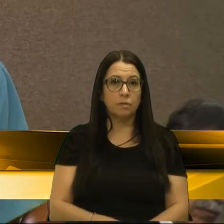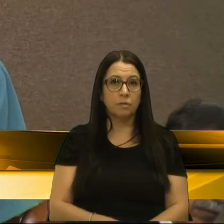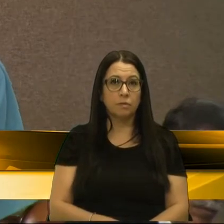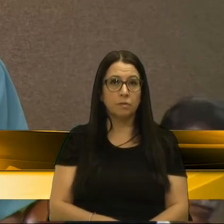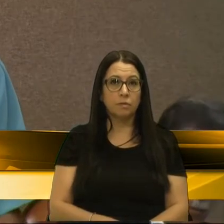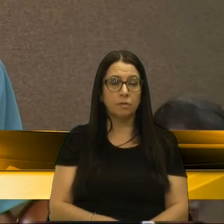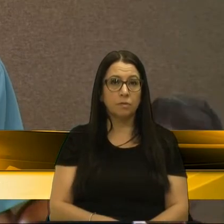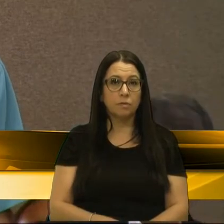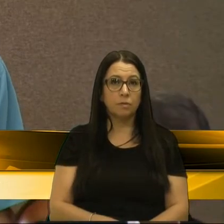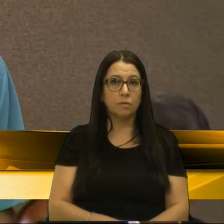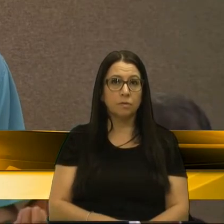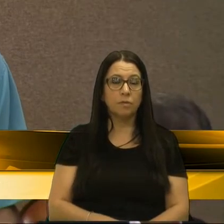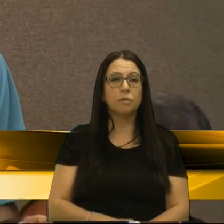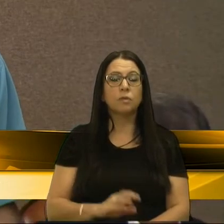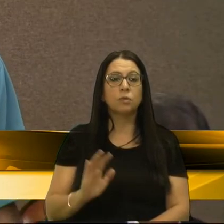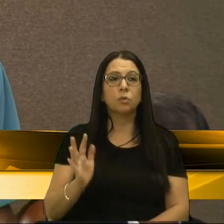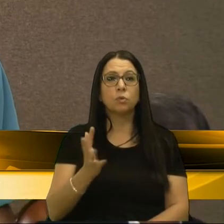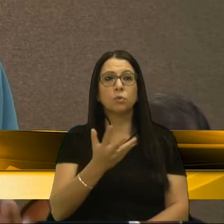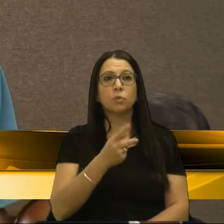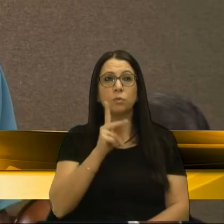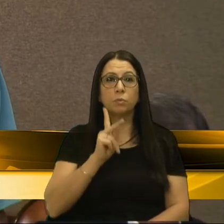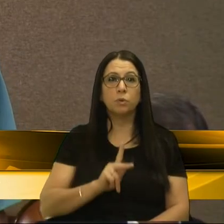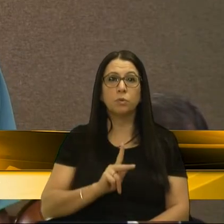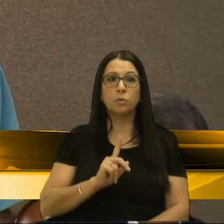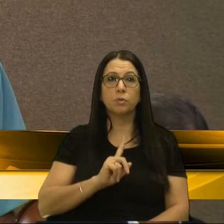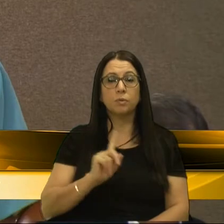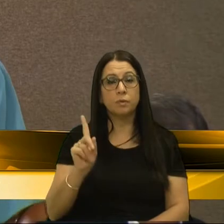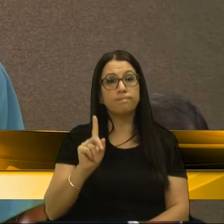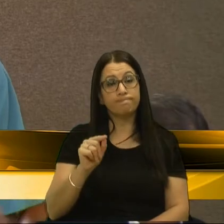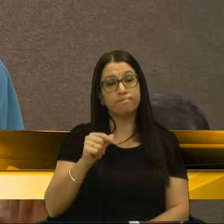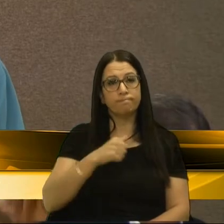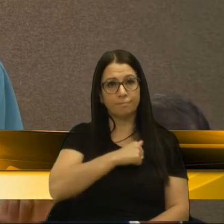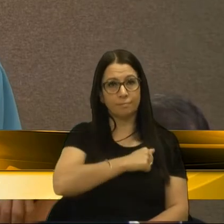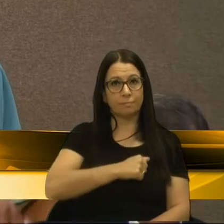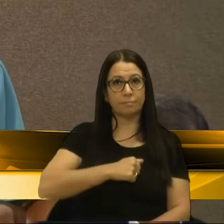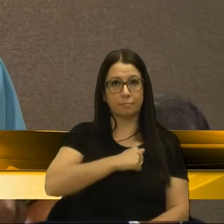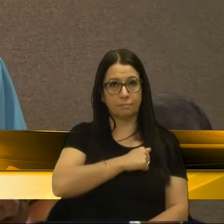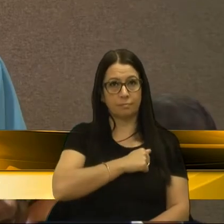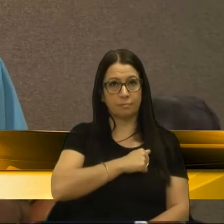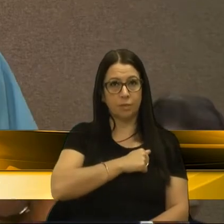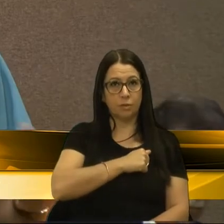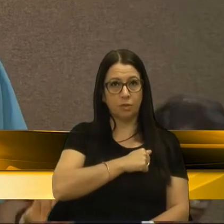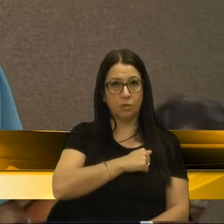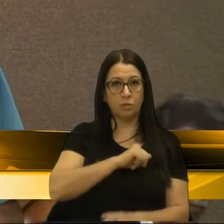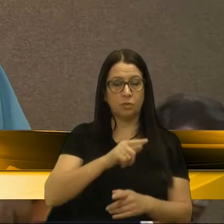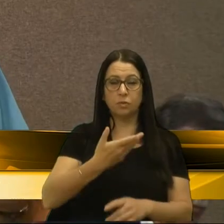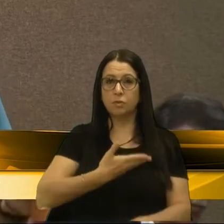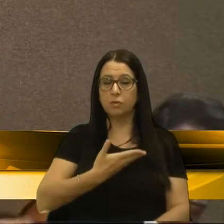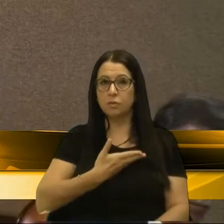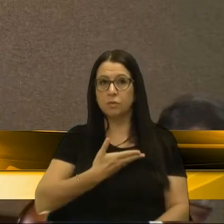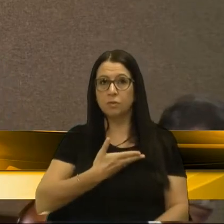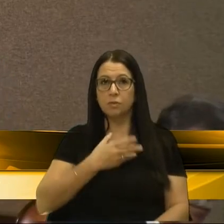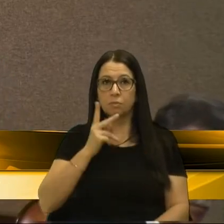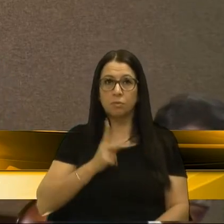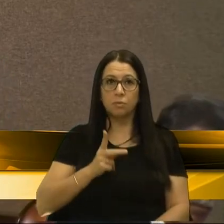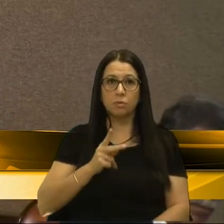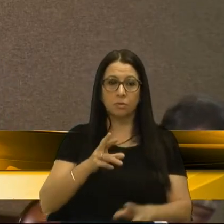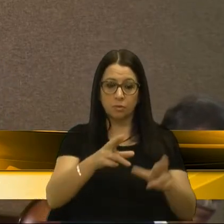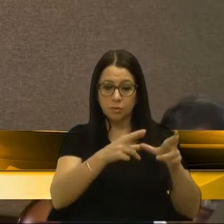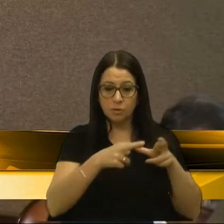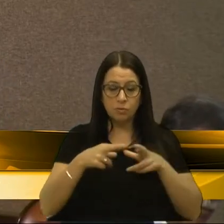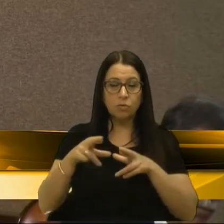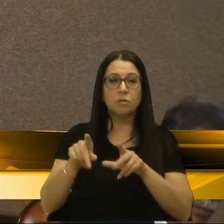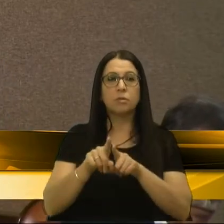que todas as pessoas que vão deixam saudades, seja para nós, os amigos contrários que moram na região,